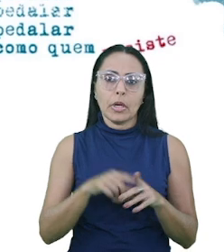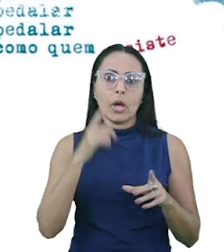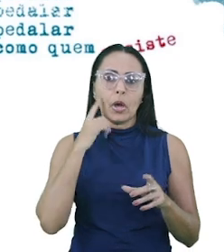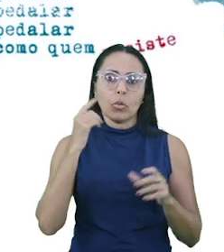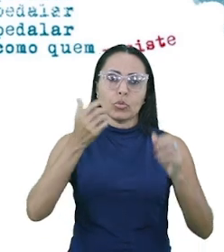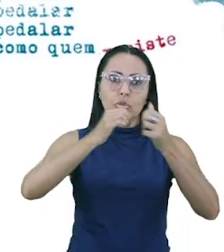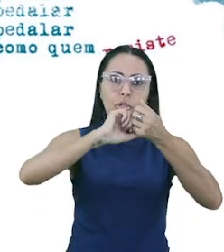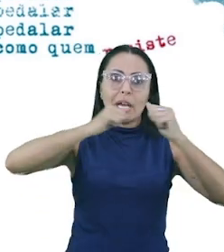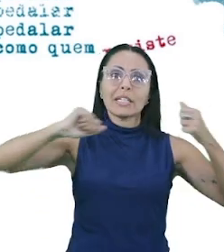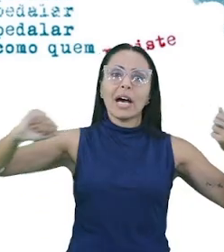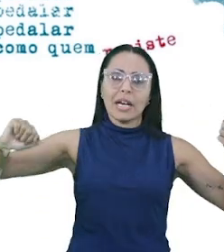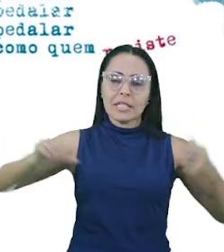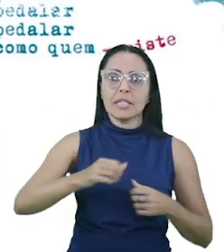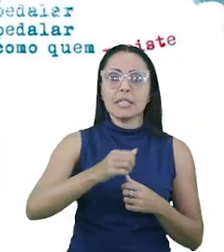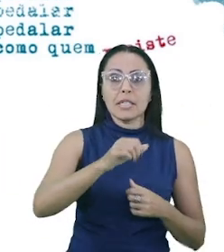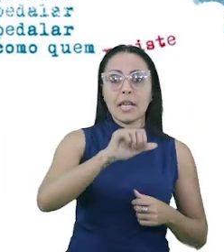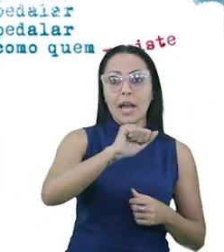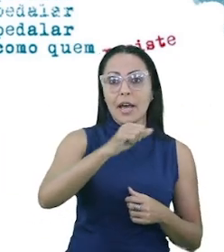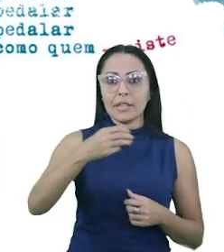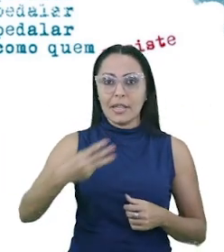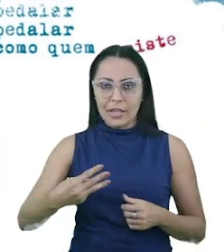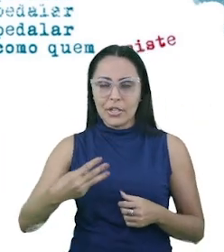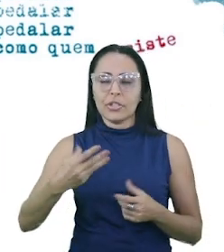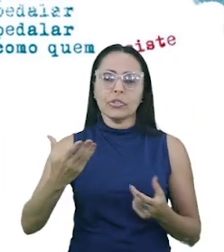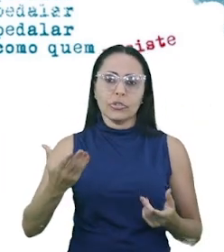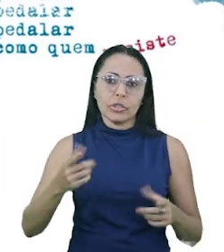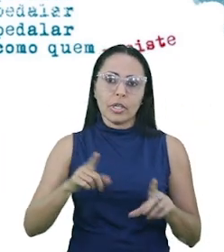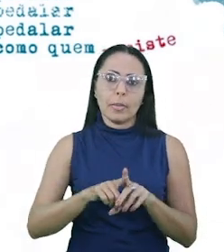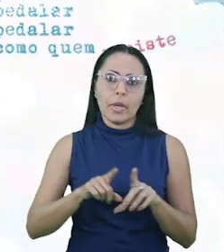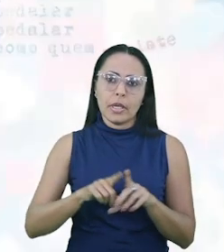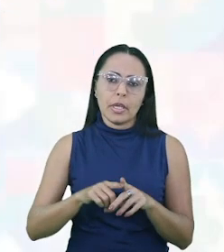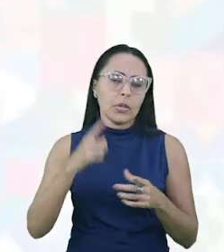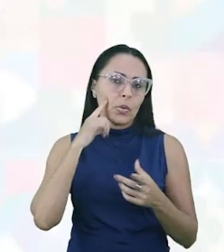tamanho A3, que também foram feitos em serigrafia